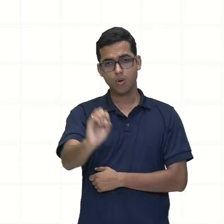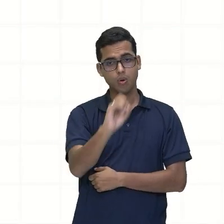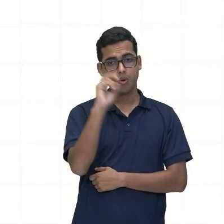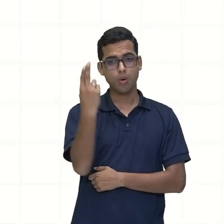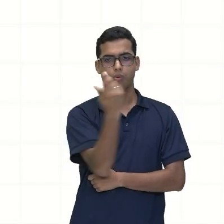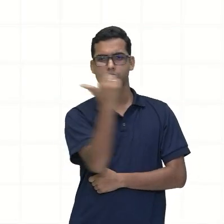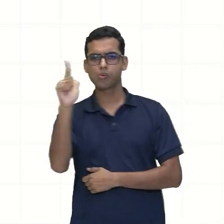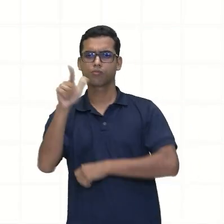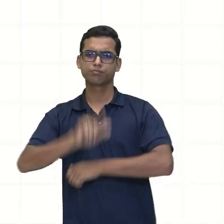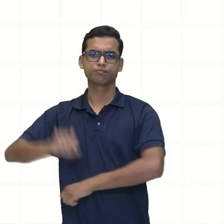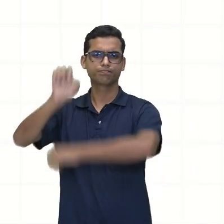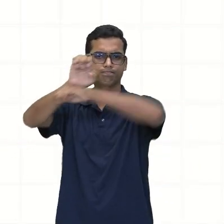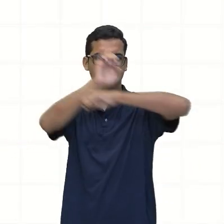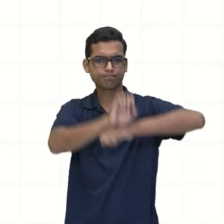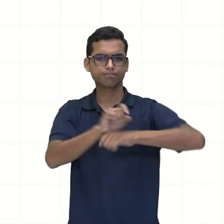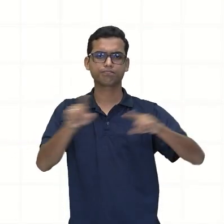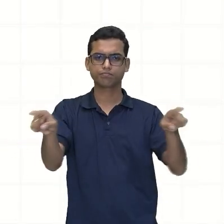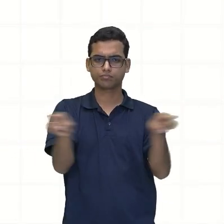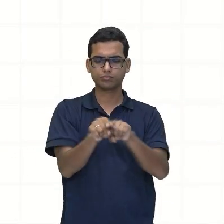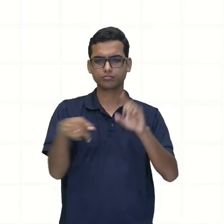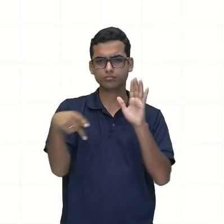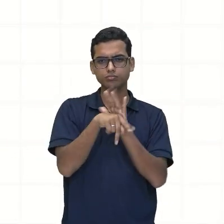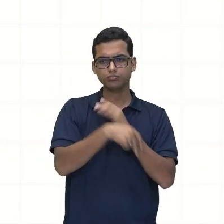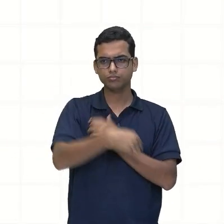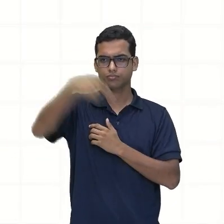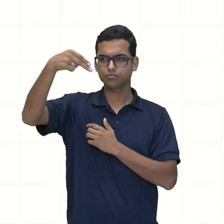região nordeste. Então, nós chamamos de